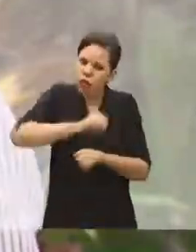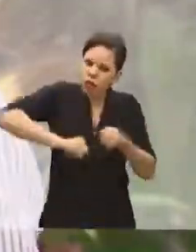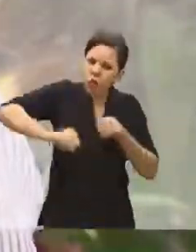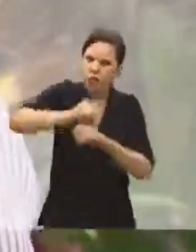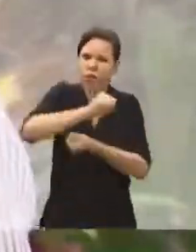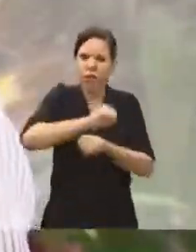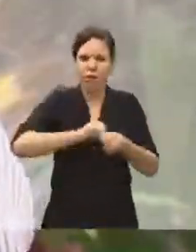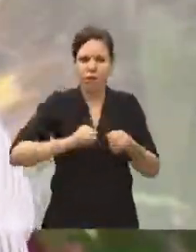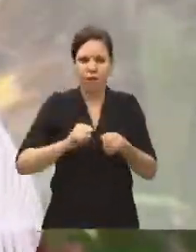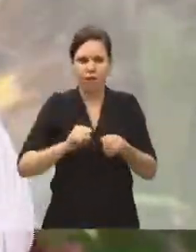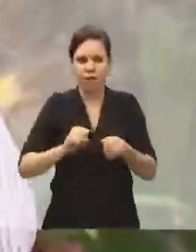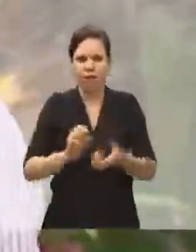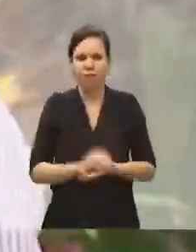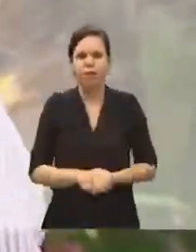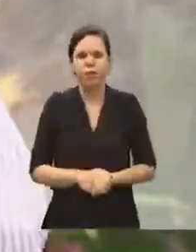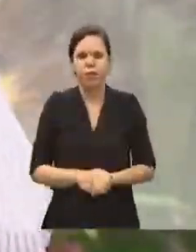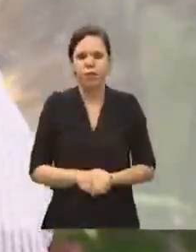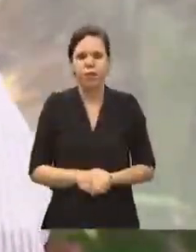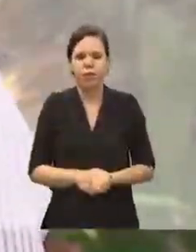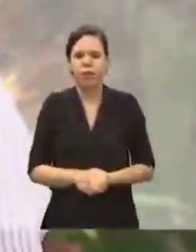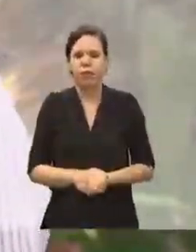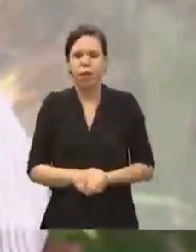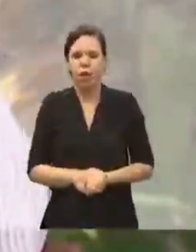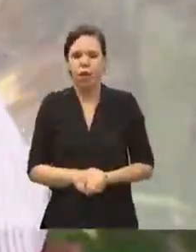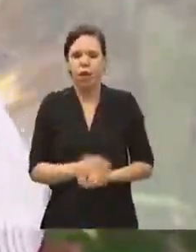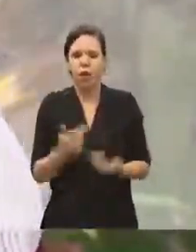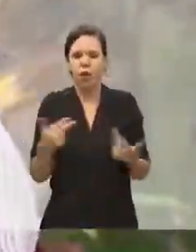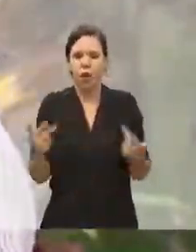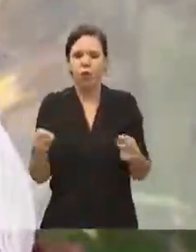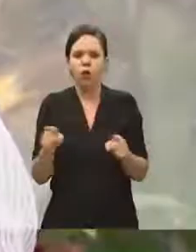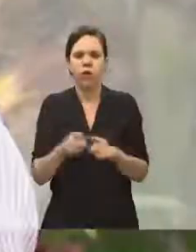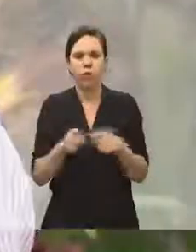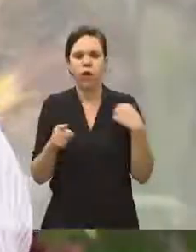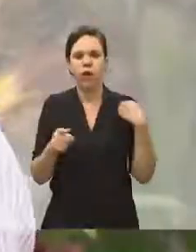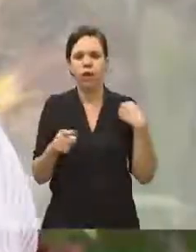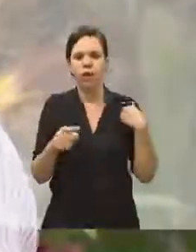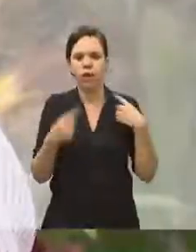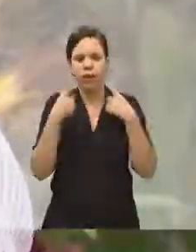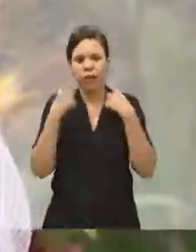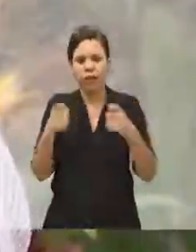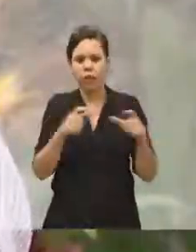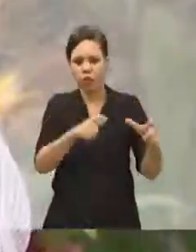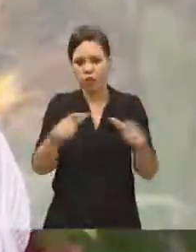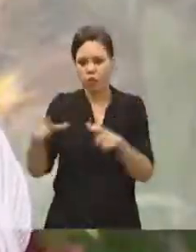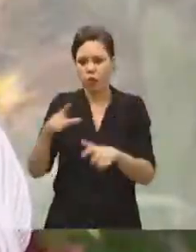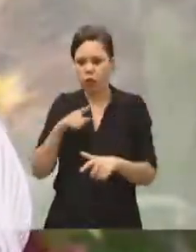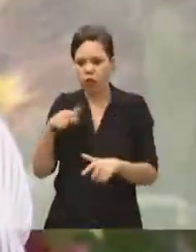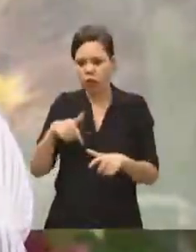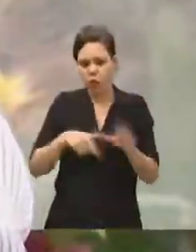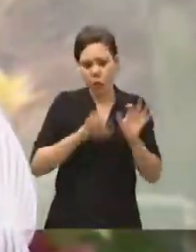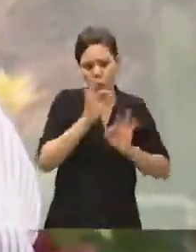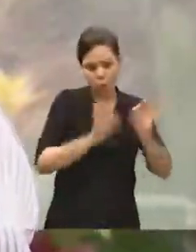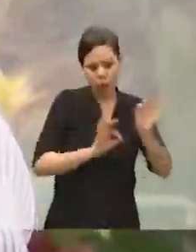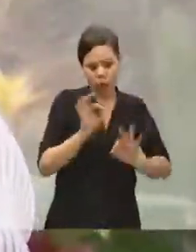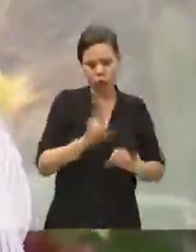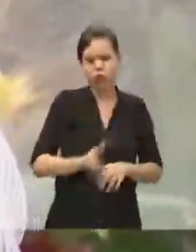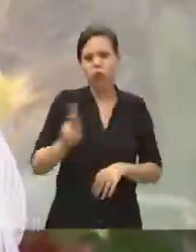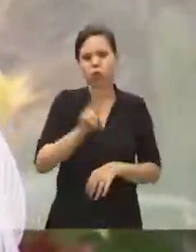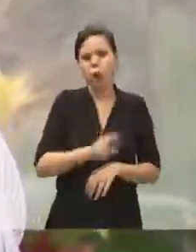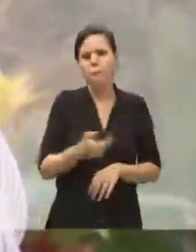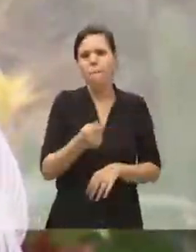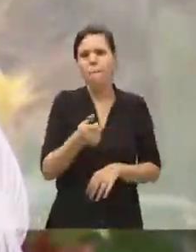sustentabilidade também, né? A gente acaba... E tem uma outra coisa muito interessante que no espaço que eu tenho todo do projeto, eu usei